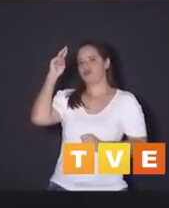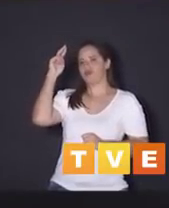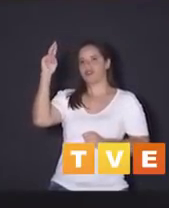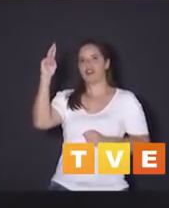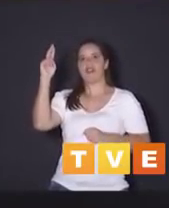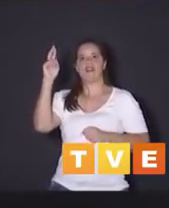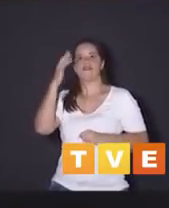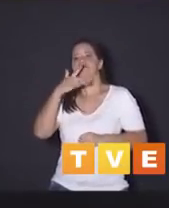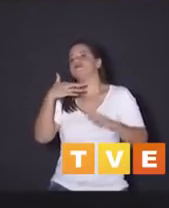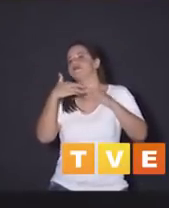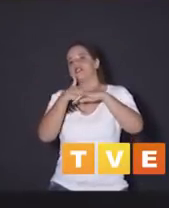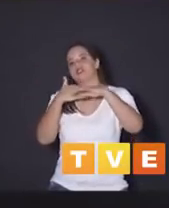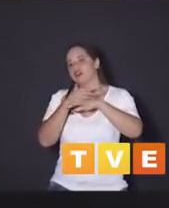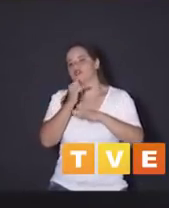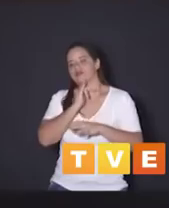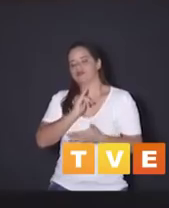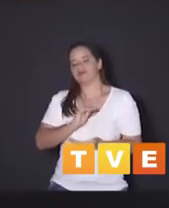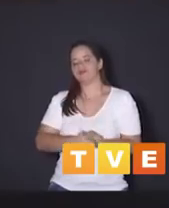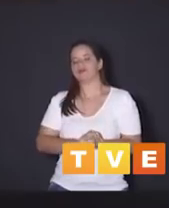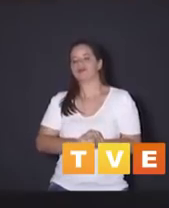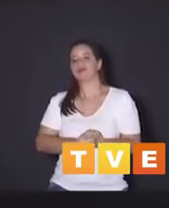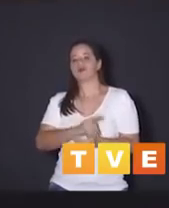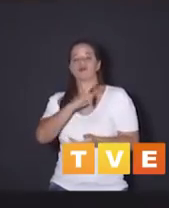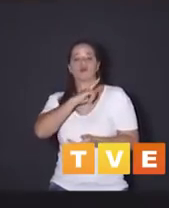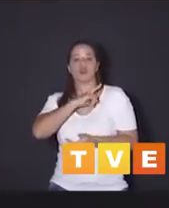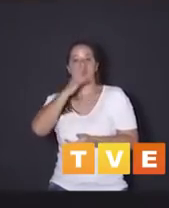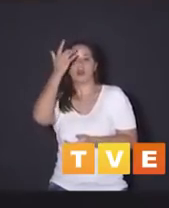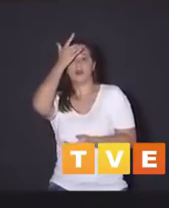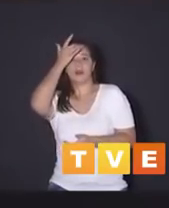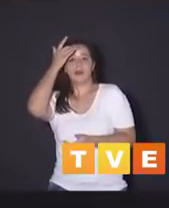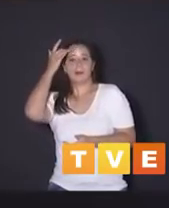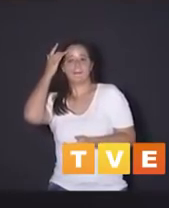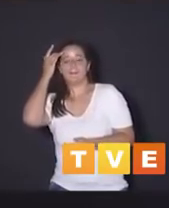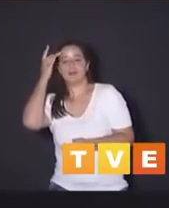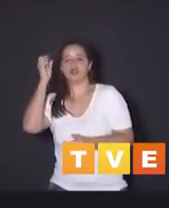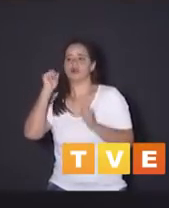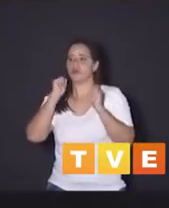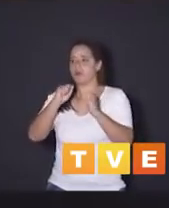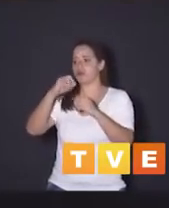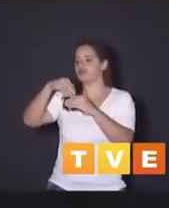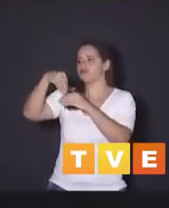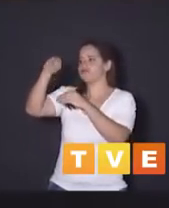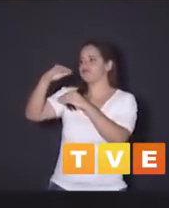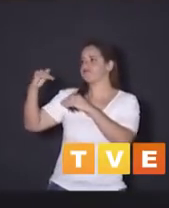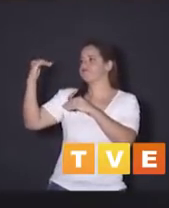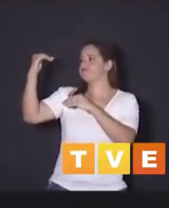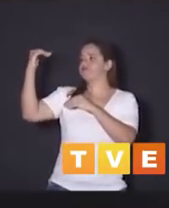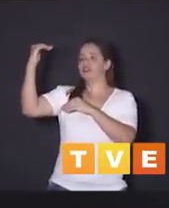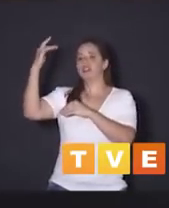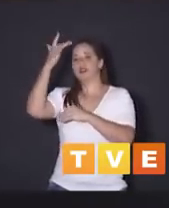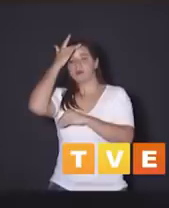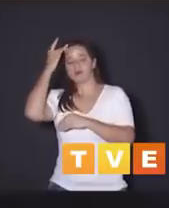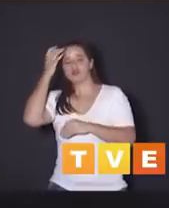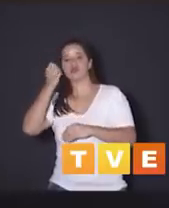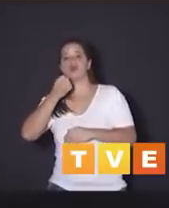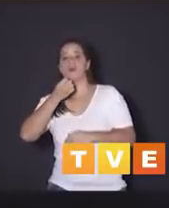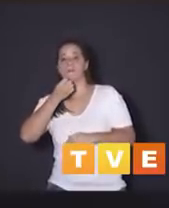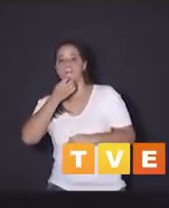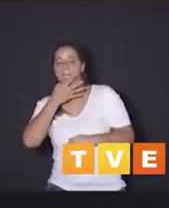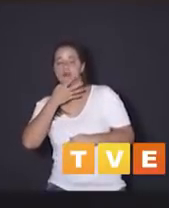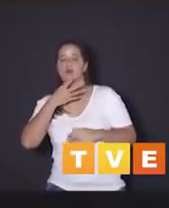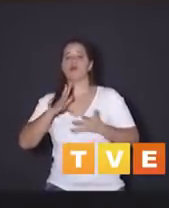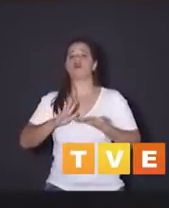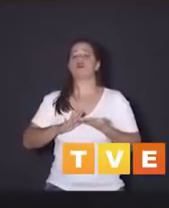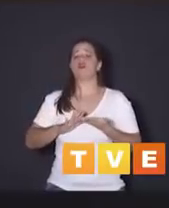cidades tem pessoas que são podem ir a outros níveis tem pessoas que são muito boas gestão